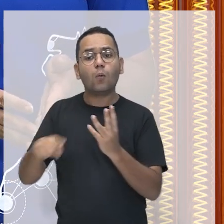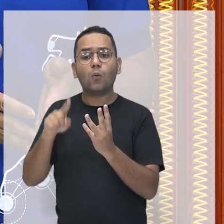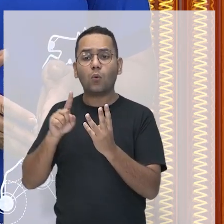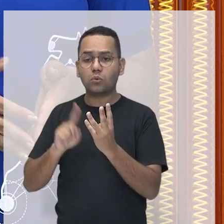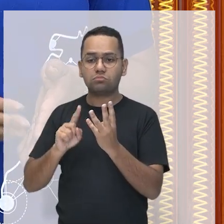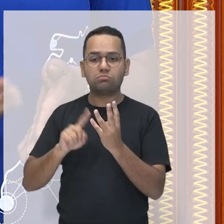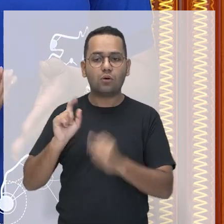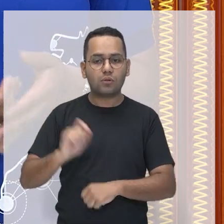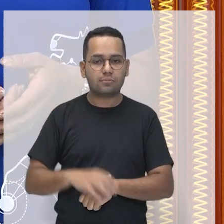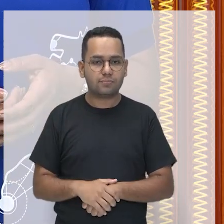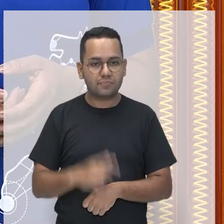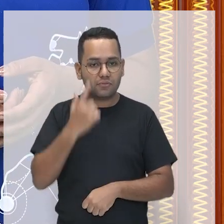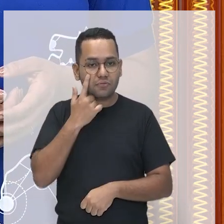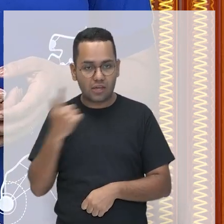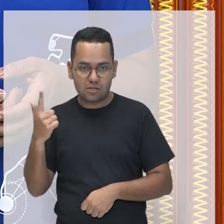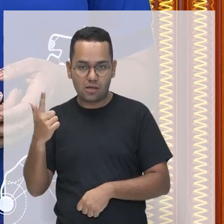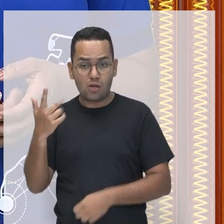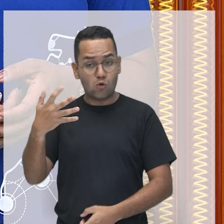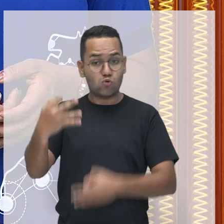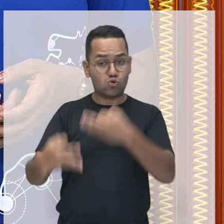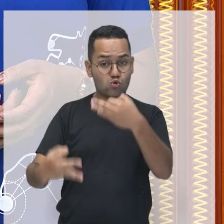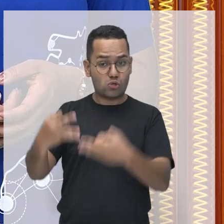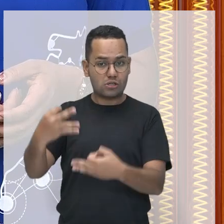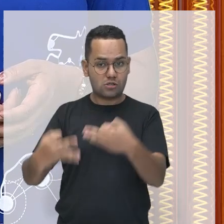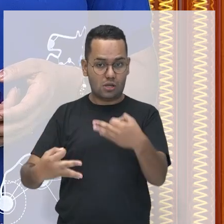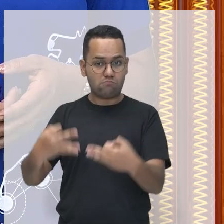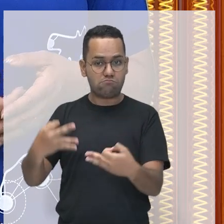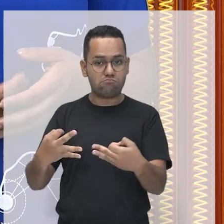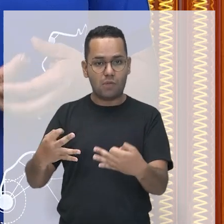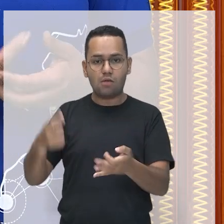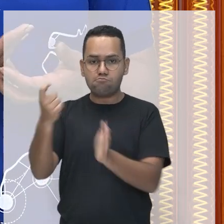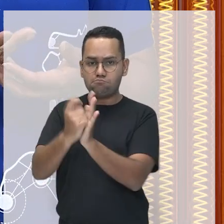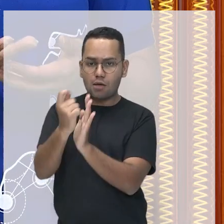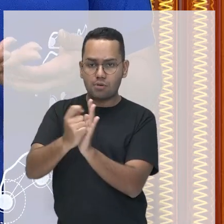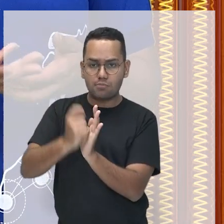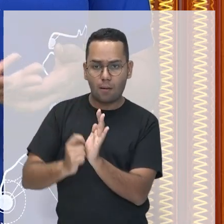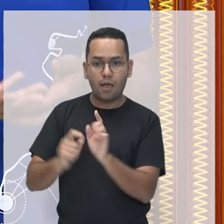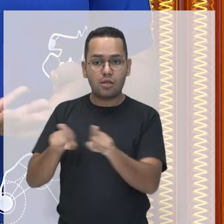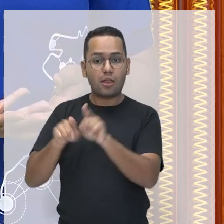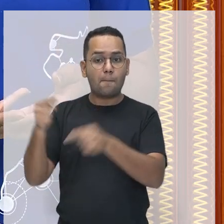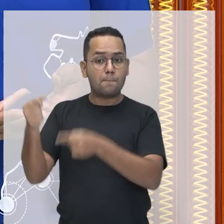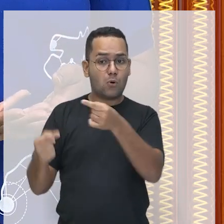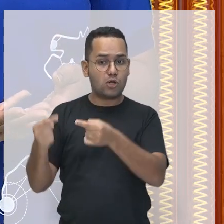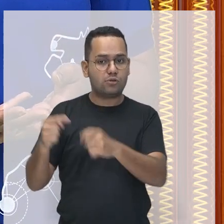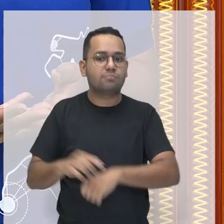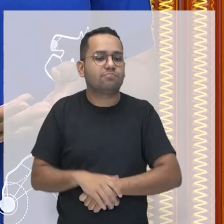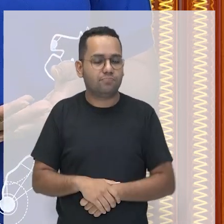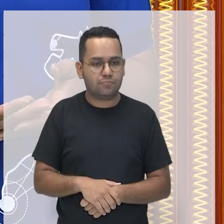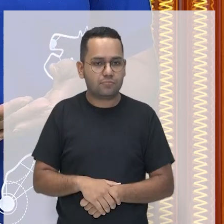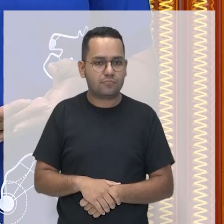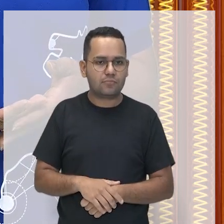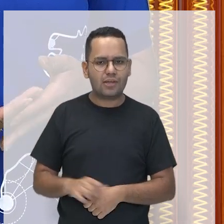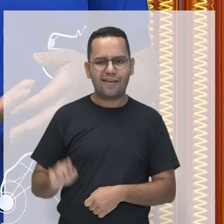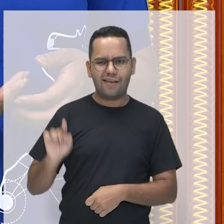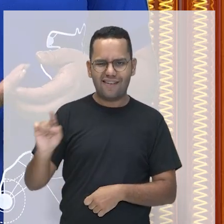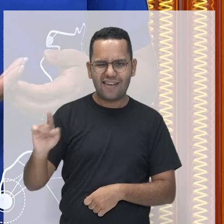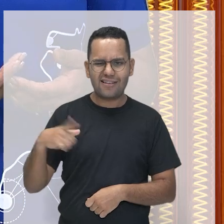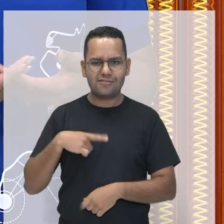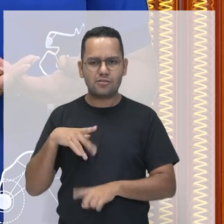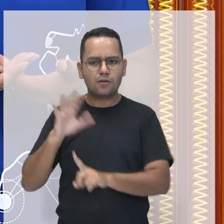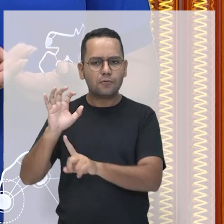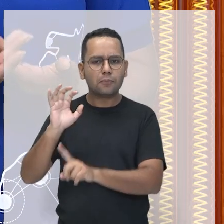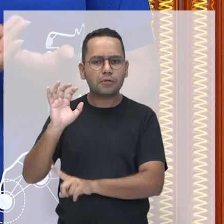foi jurista, escritor e político republicano. Ele usou a sua influência, né,